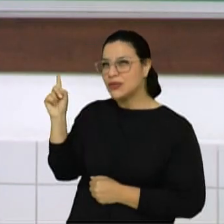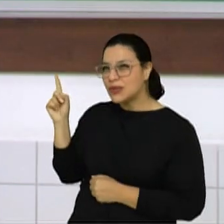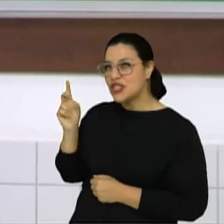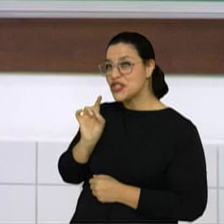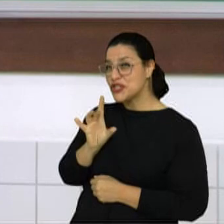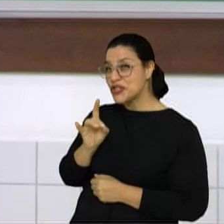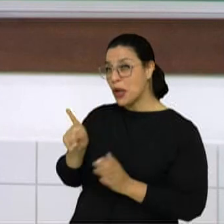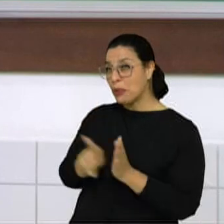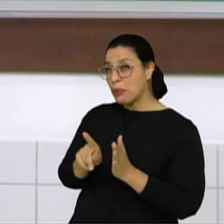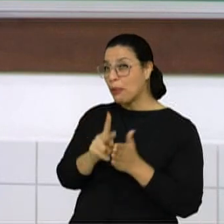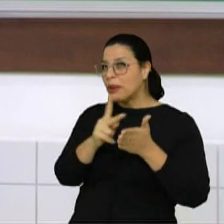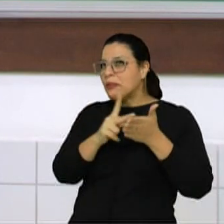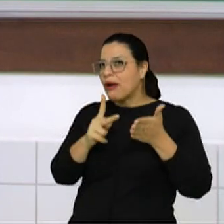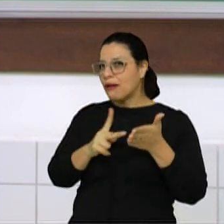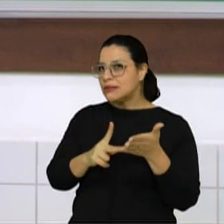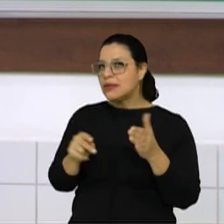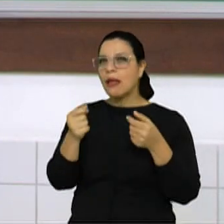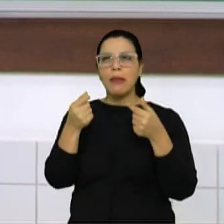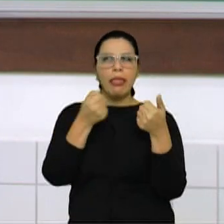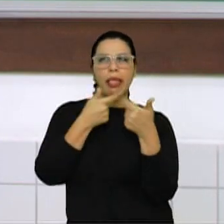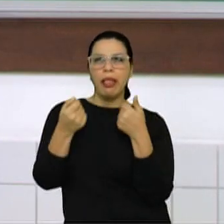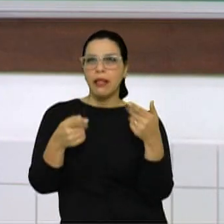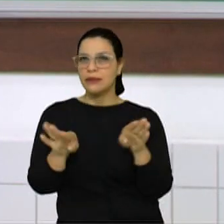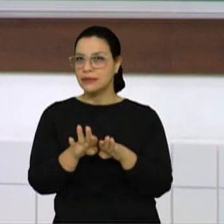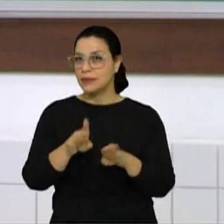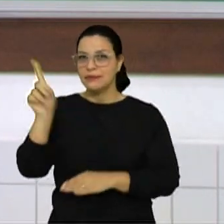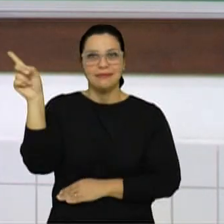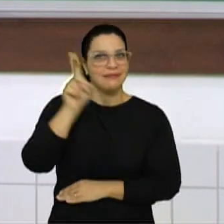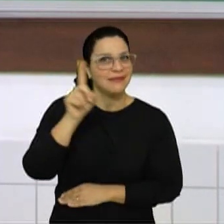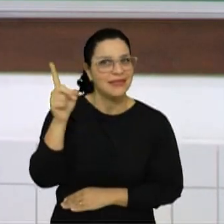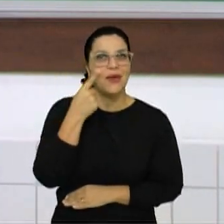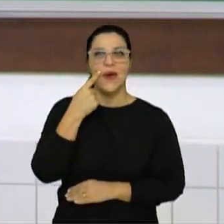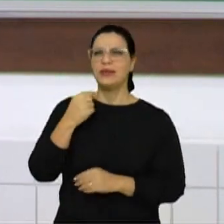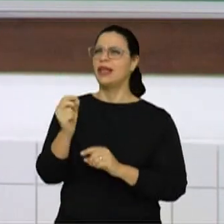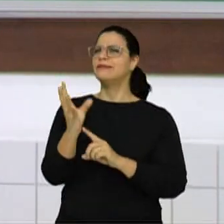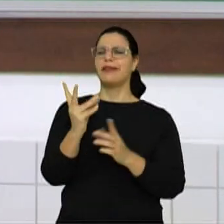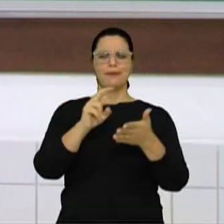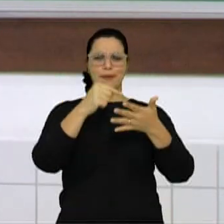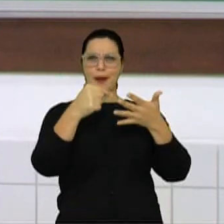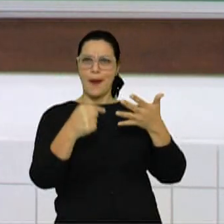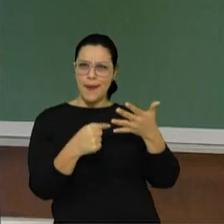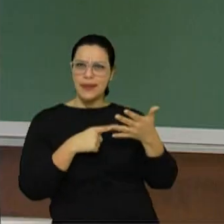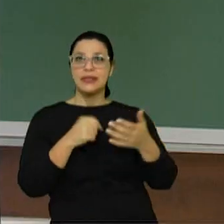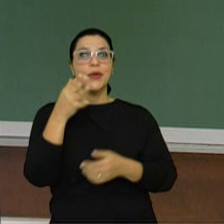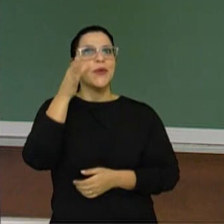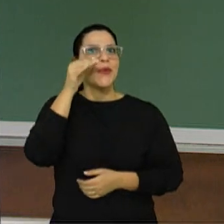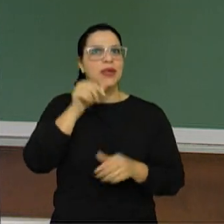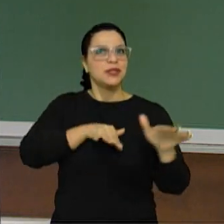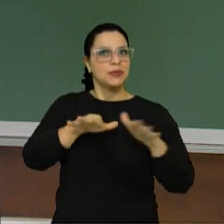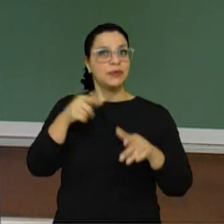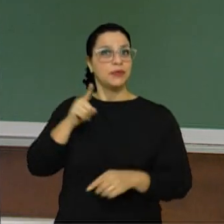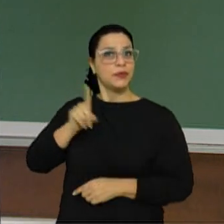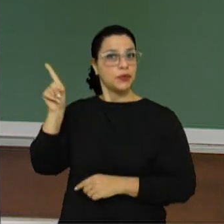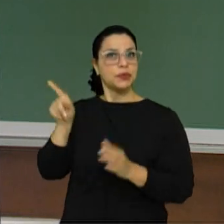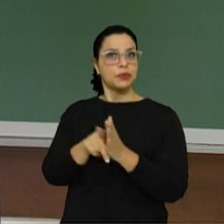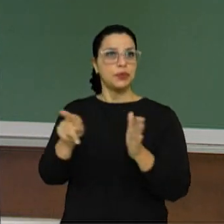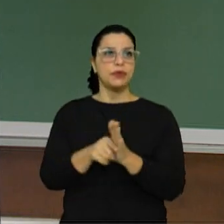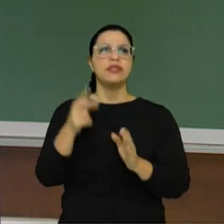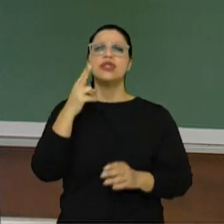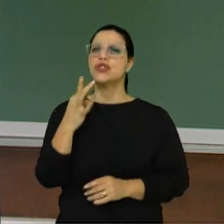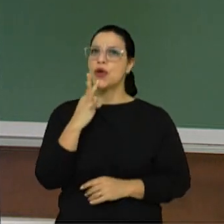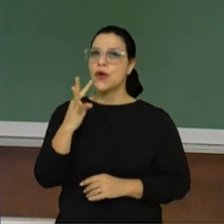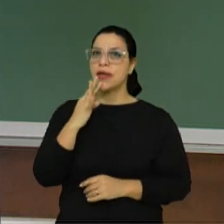só isso? Poesia, blá, blá, blá. Não, temos mais coisas aí. Curiosidades do movimento. Bom, o lema você